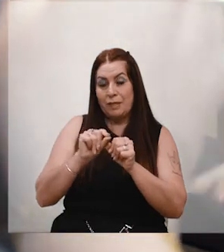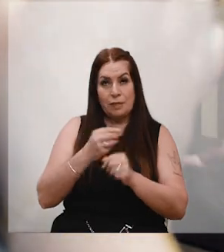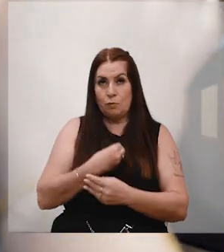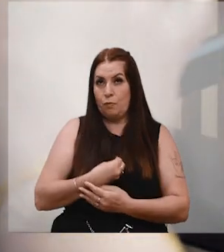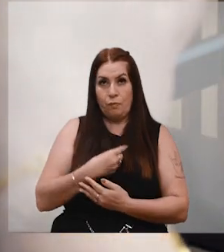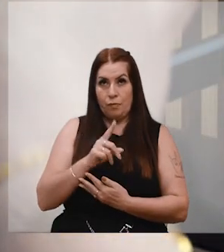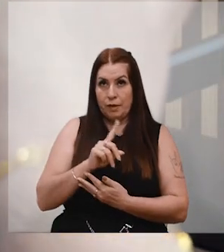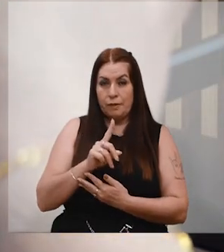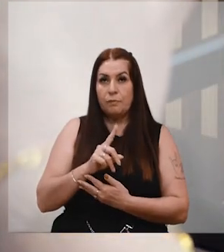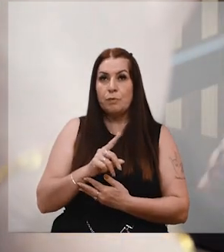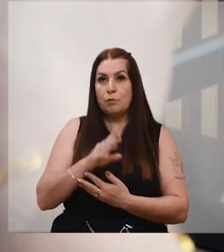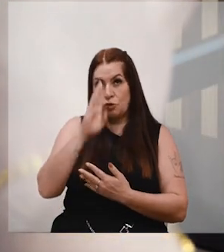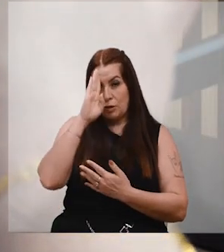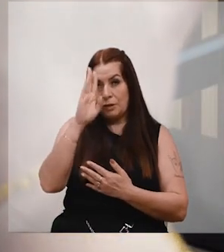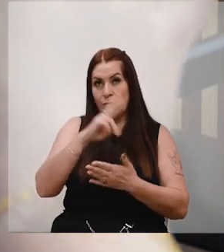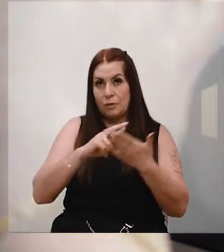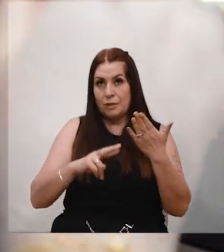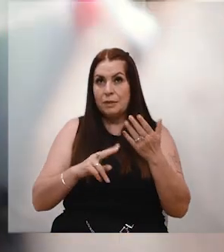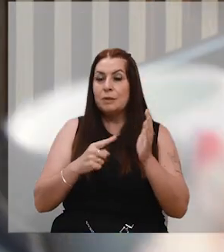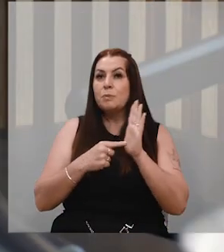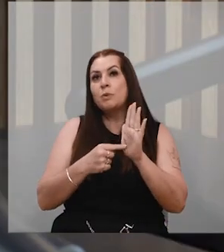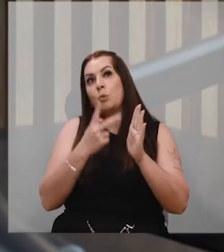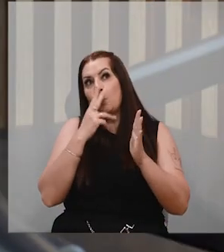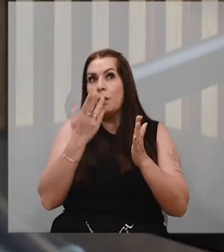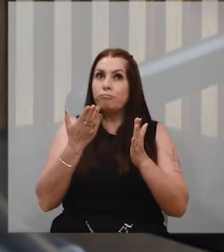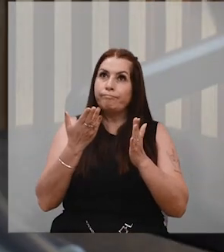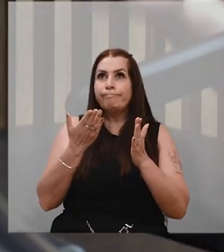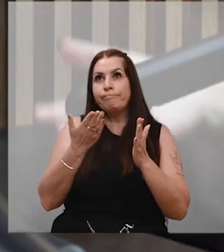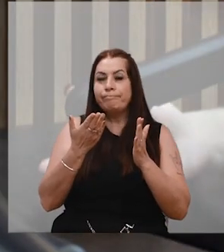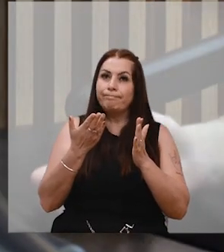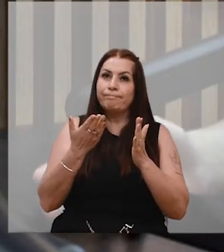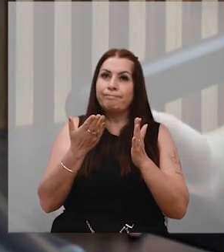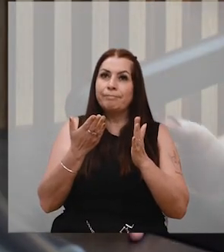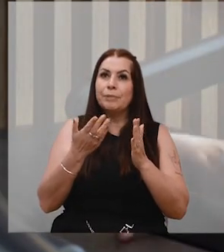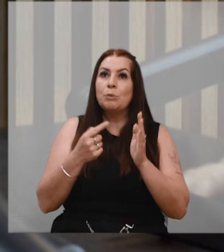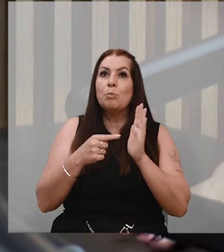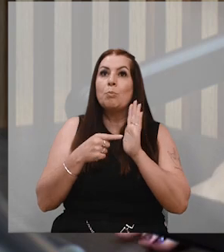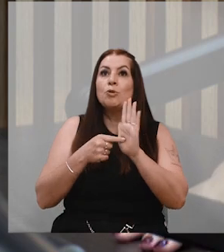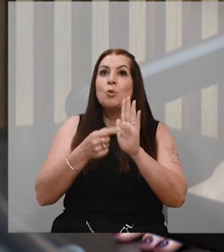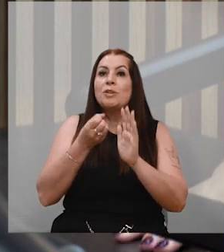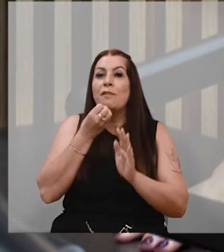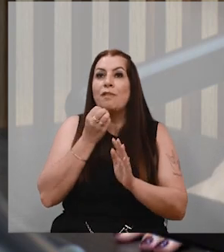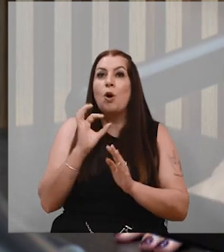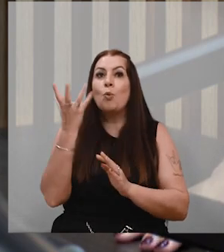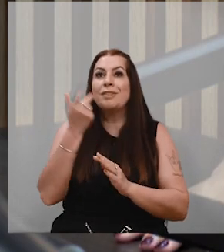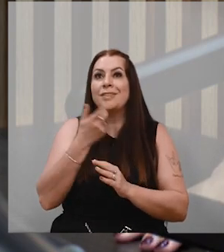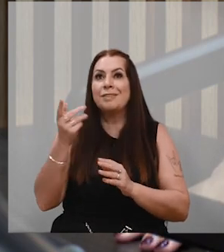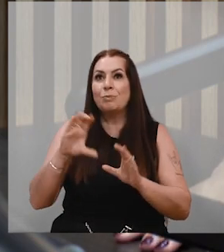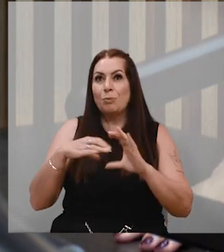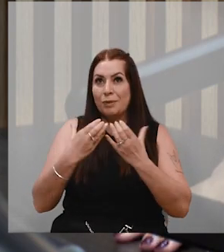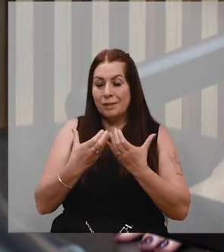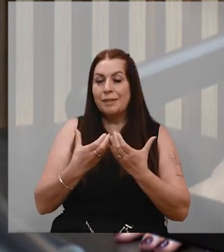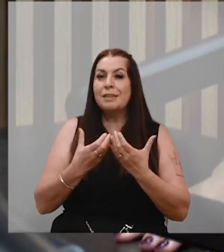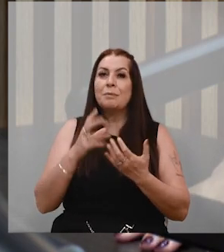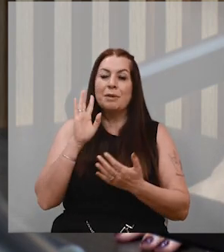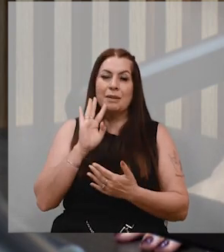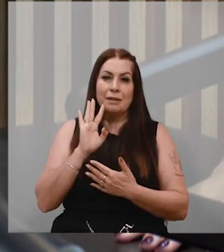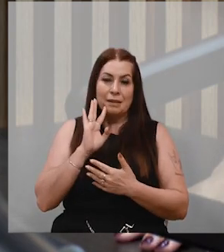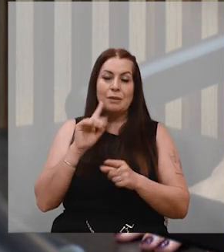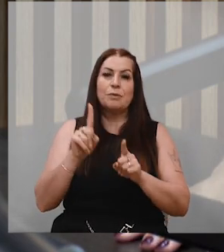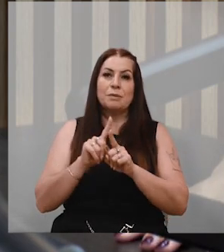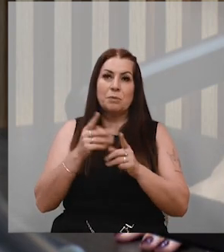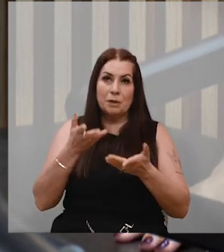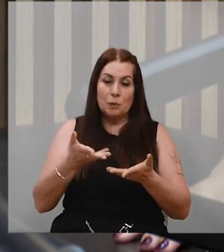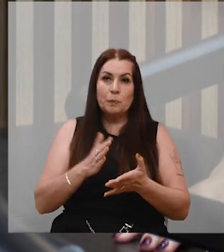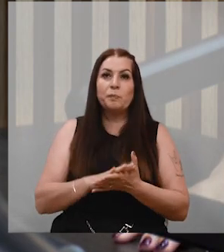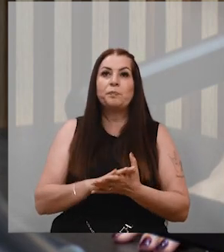também, o Direto da Redação serviu como um meio para a gente passar o que estava acontecendo aqui dentro para a comunidade. Então, é bem legal também.